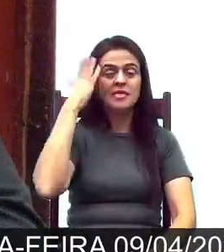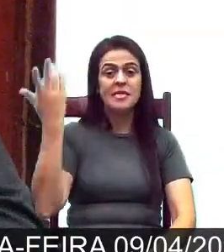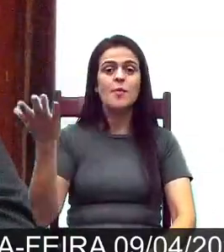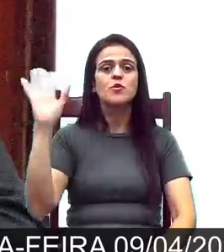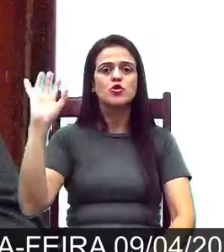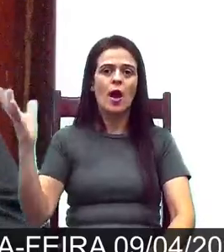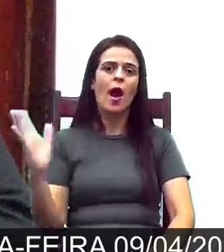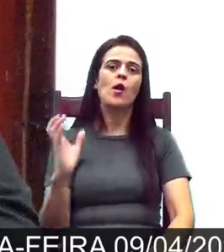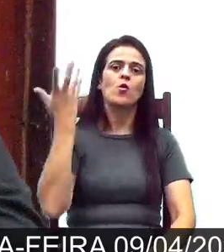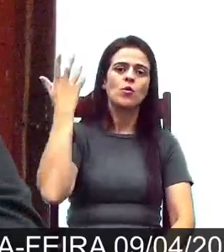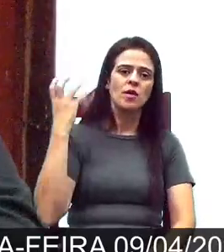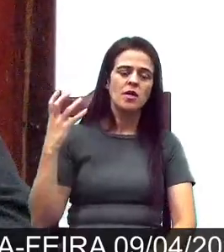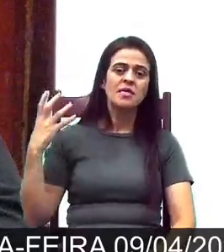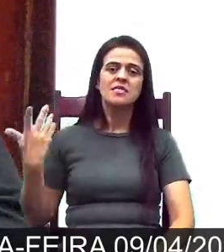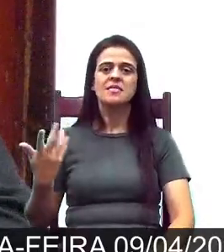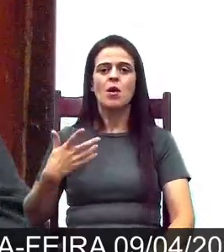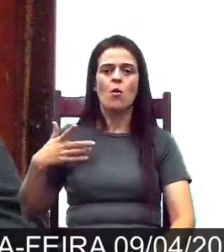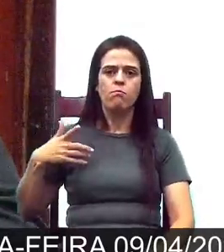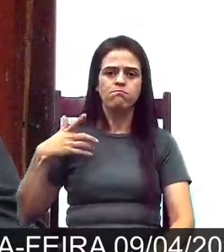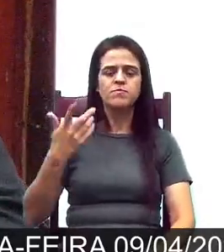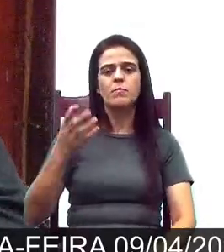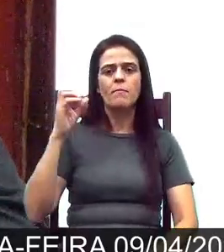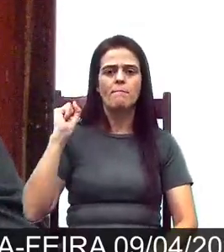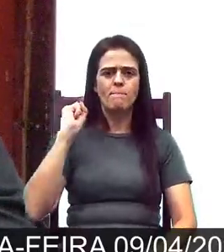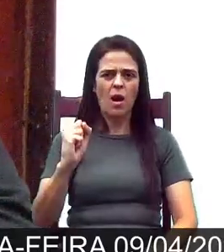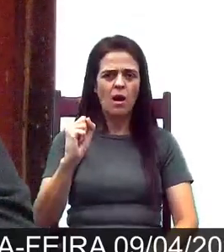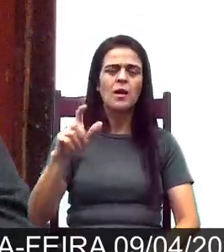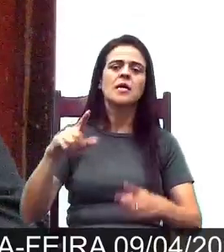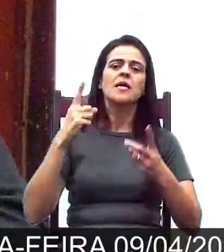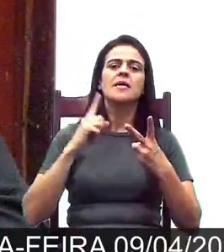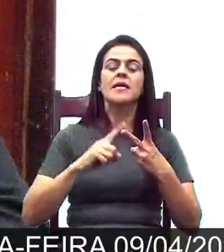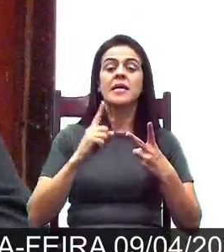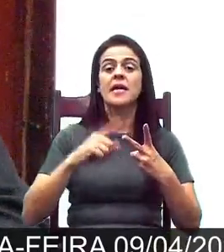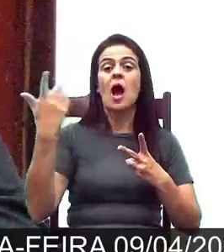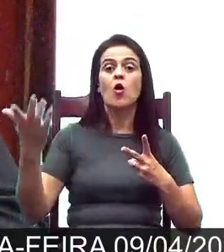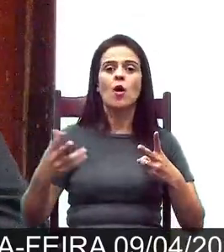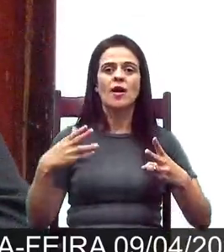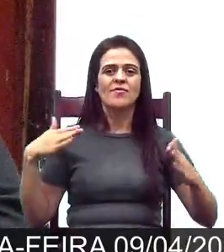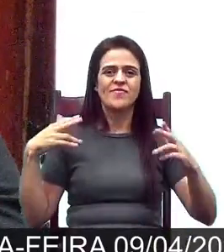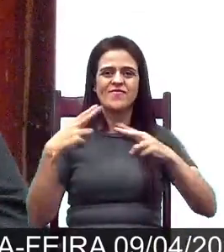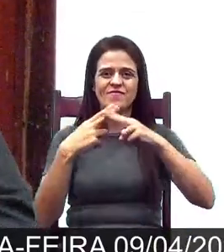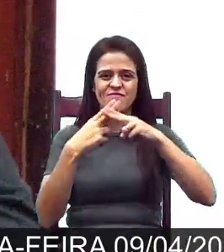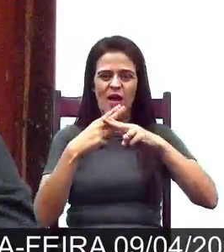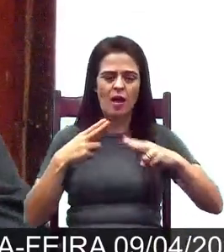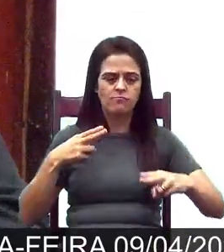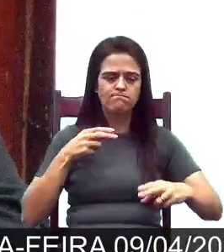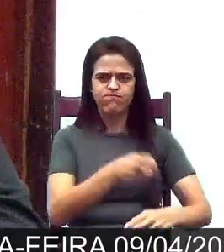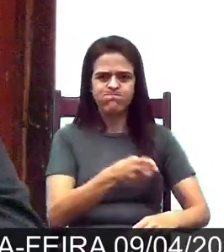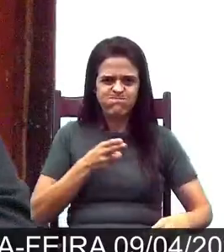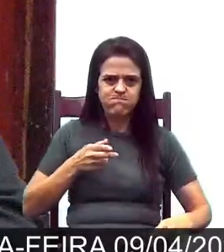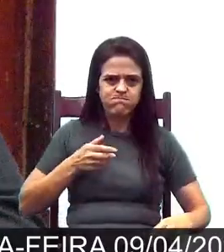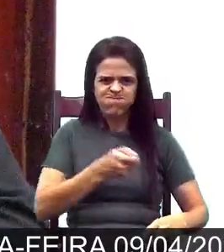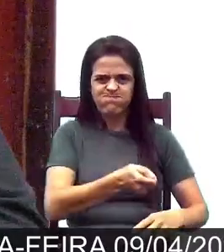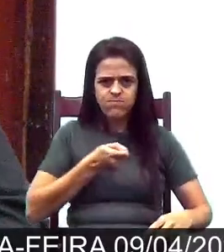Delvan, sabe, né, que ali sempre tem um probleminha no dia de domingo. Ali o Cacá que foi criado ali, né, Cacá? O Cacá ali